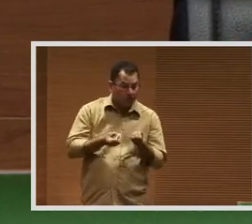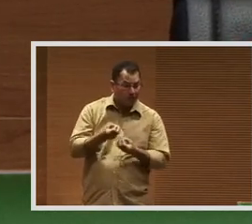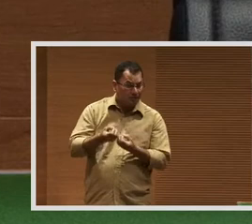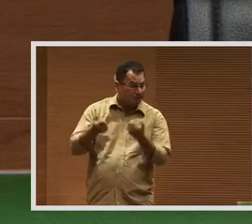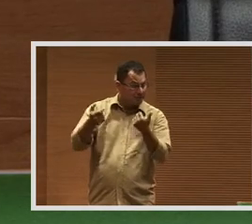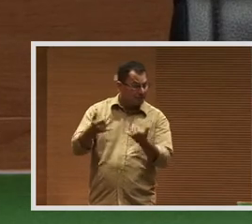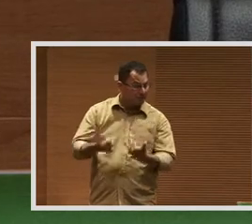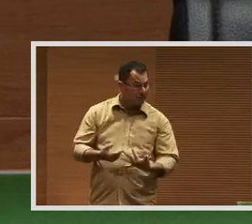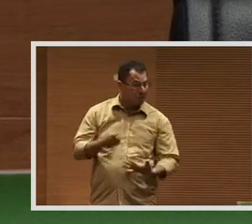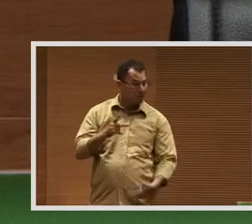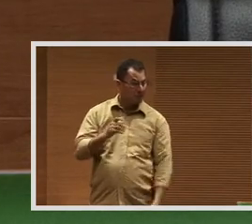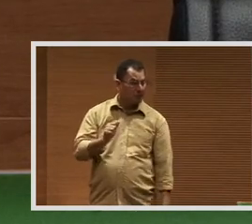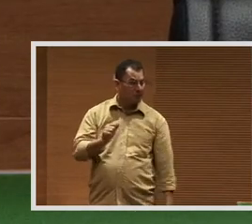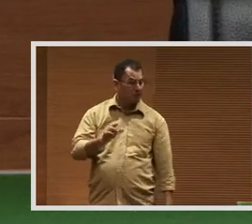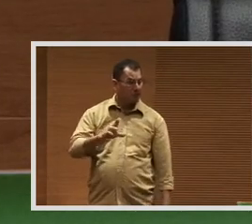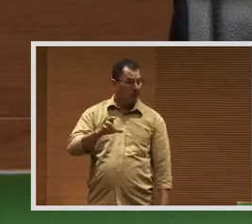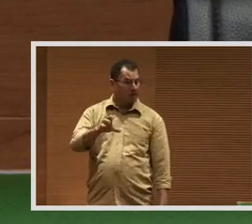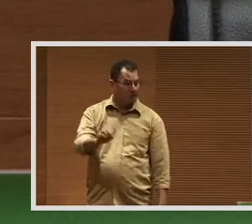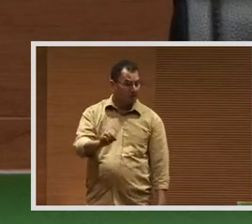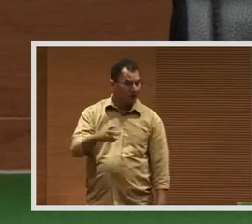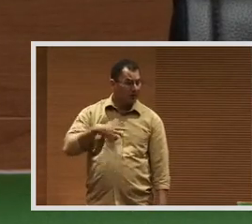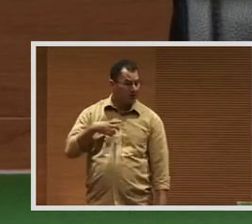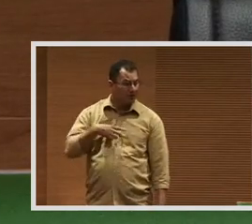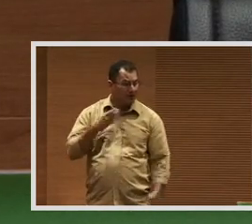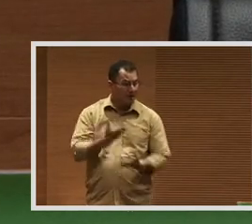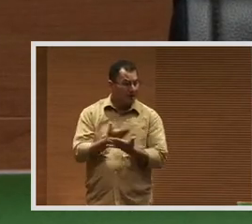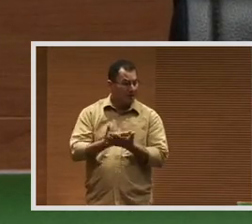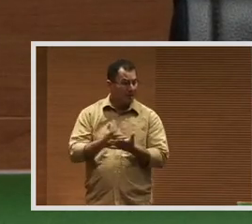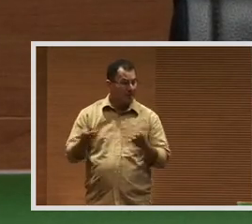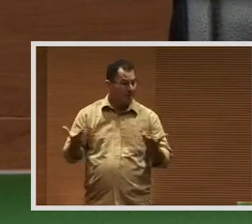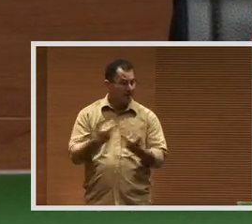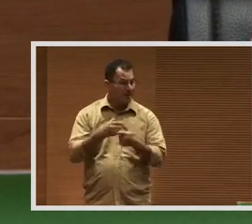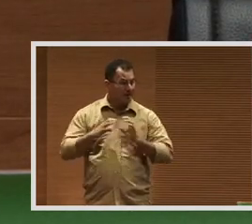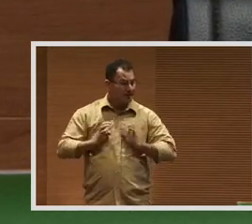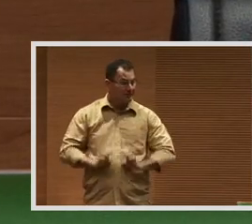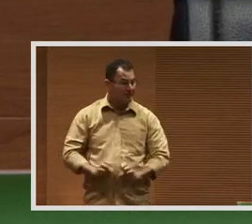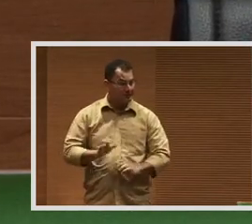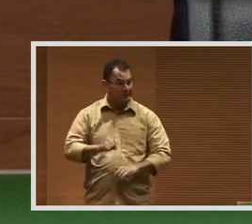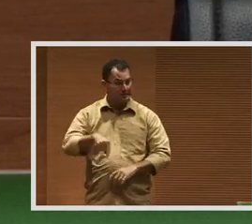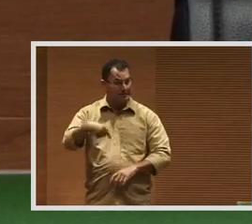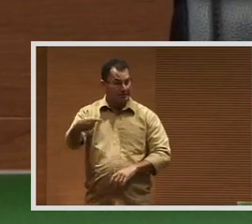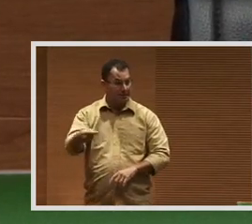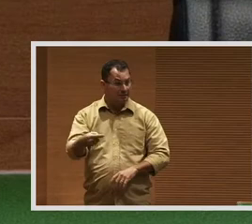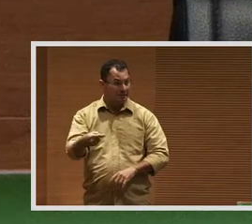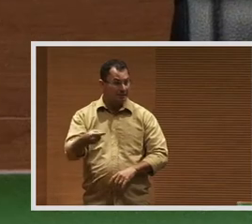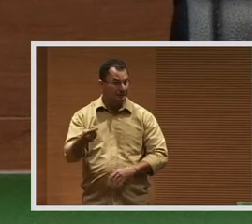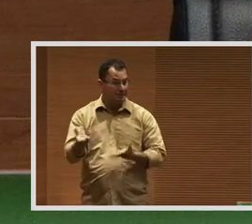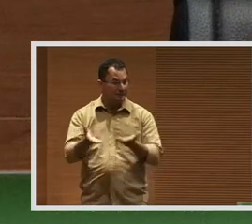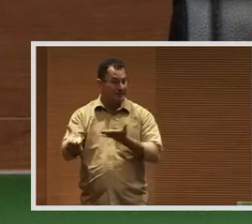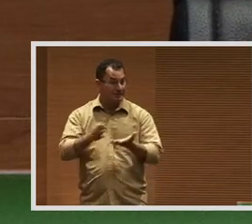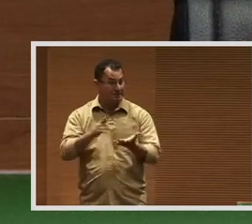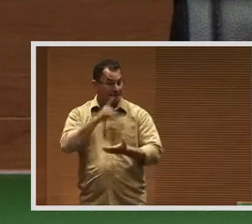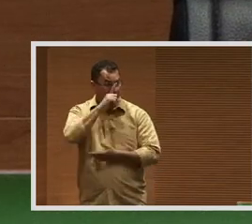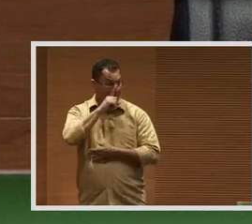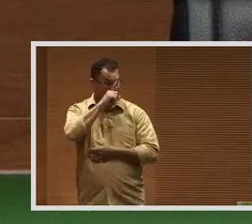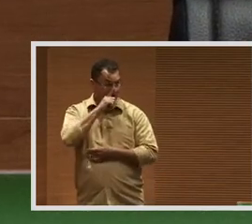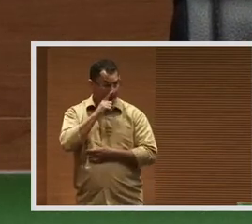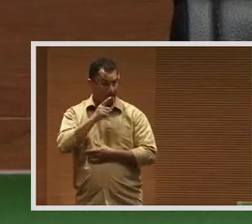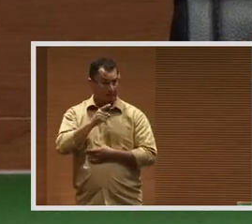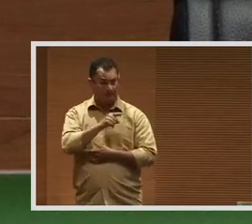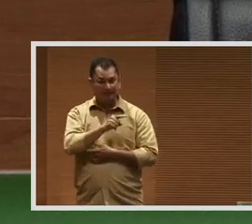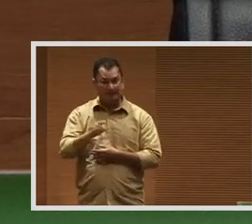uma aula maravilhosa de ética e depois, no pronto-socorro, você está com um docente ou alguém,